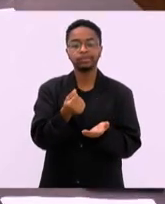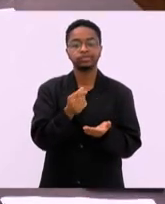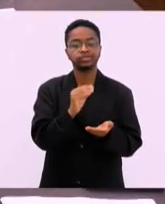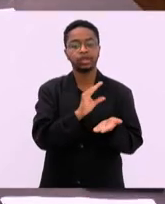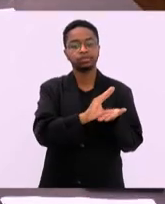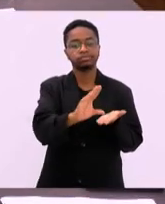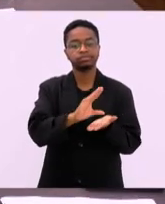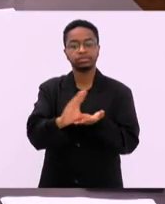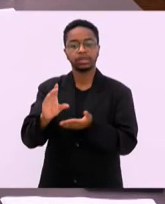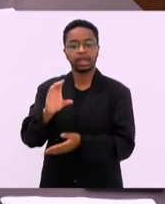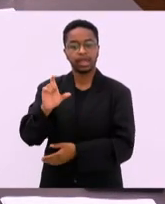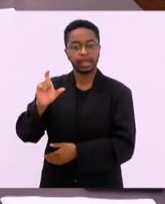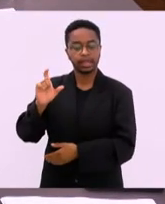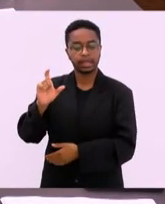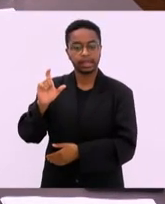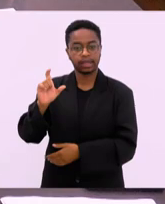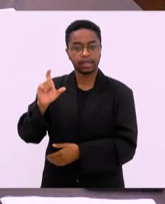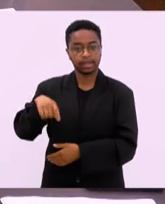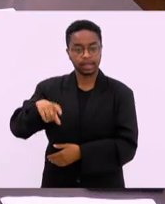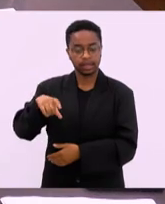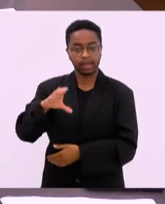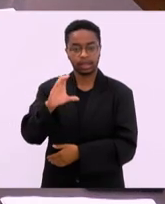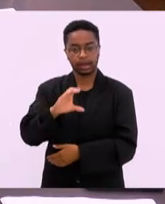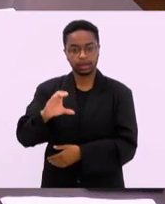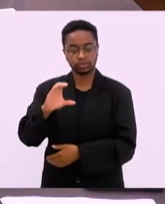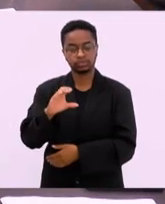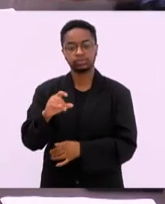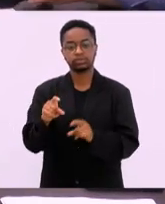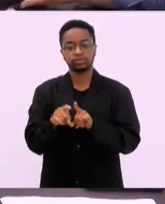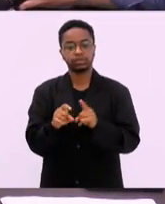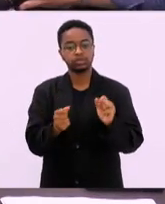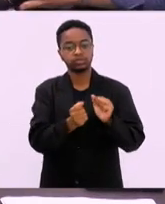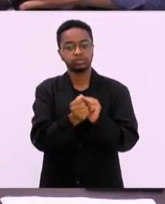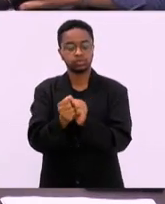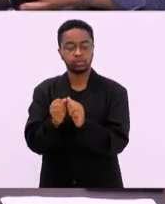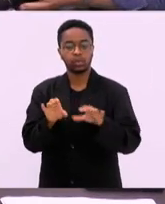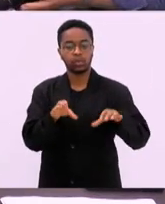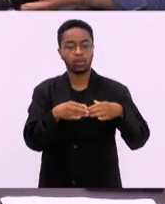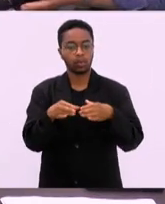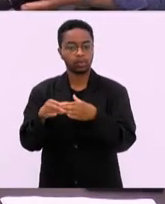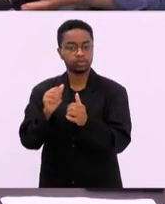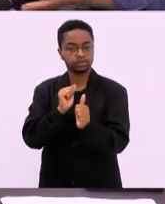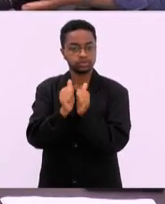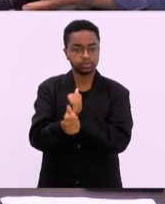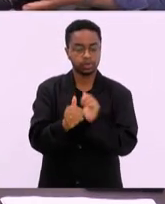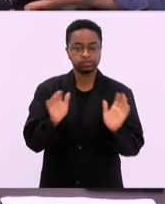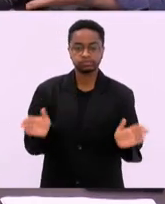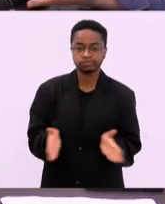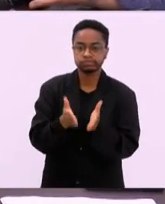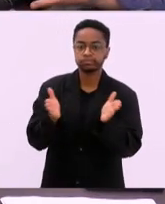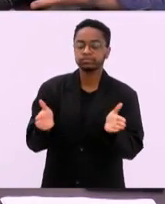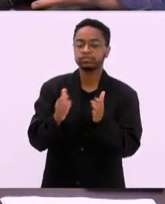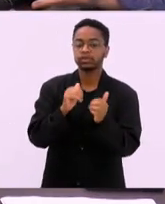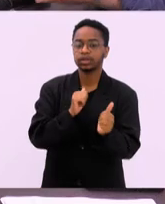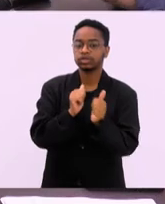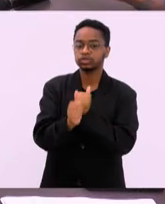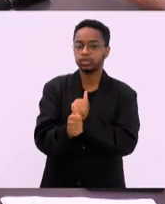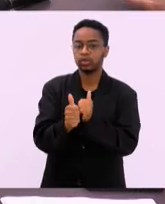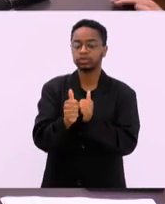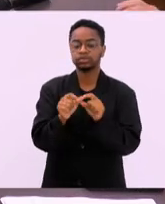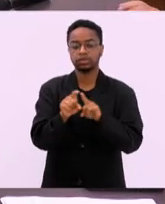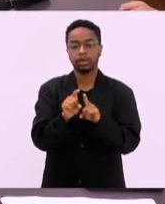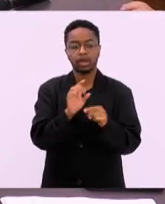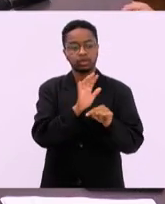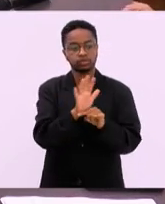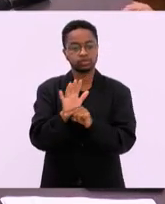pela Agência Estadual de Fomento, AGRIO, junto a clubes recreativos e esportivos, para fomento esportivo e recuperação financeira